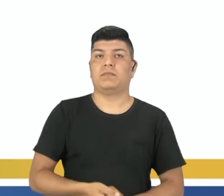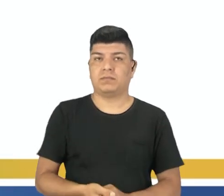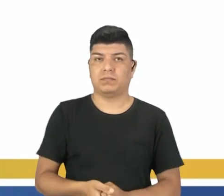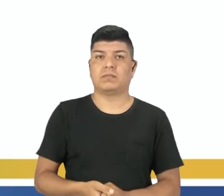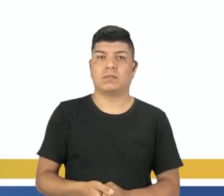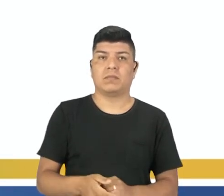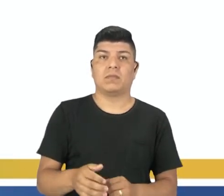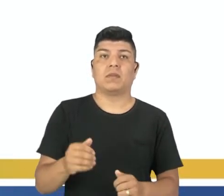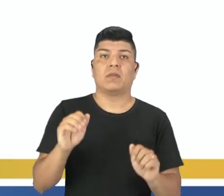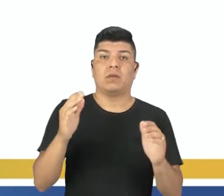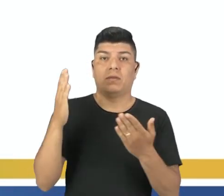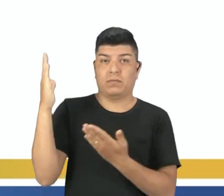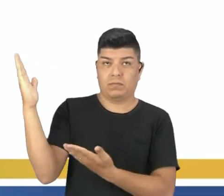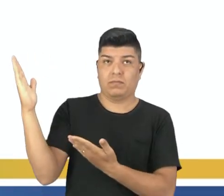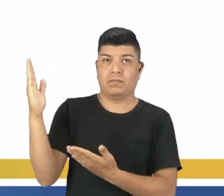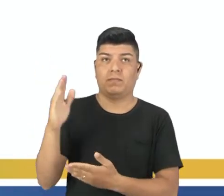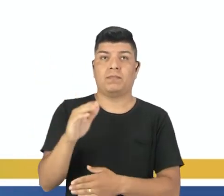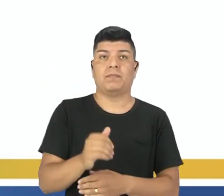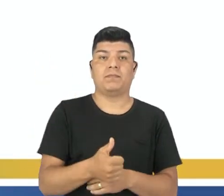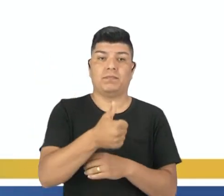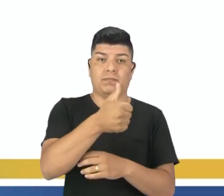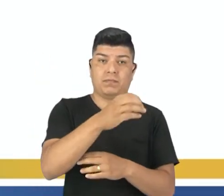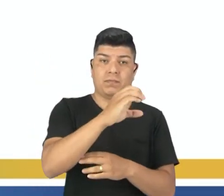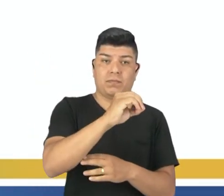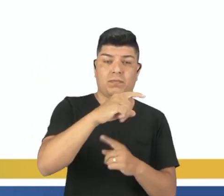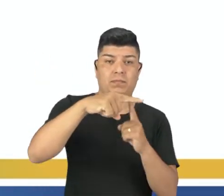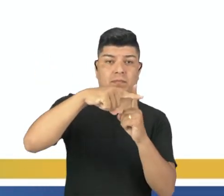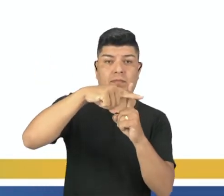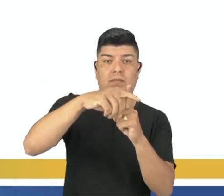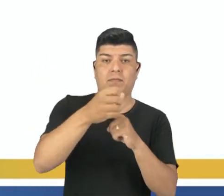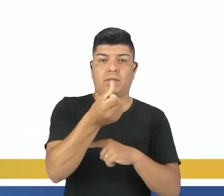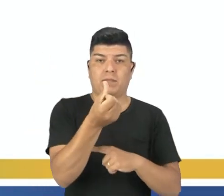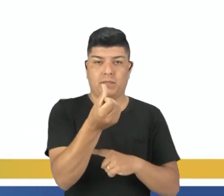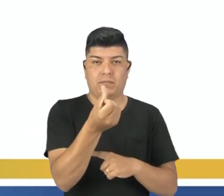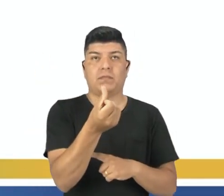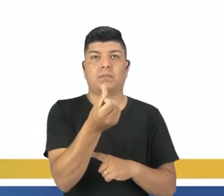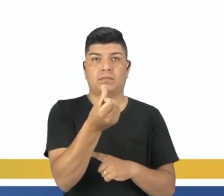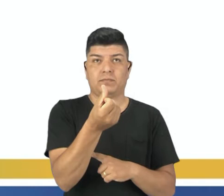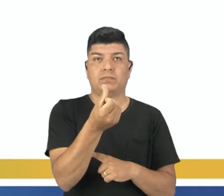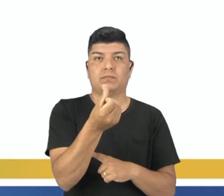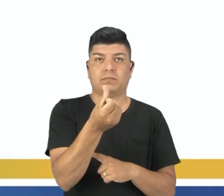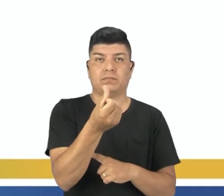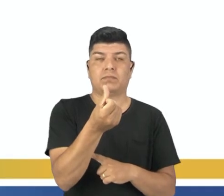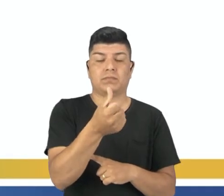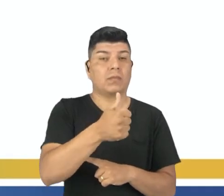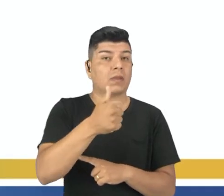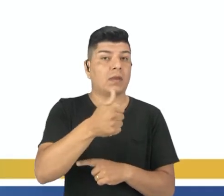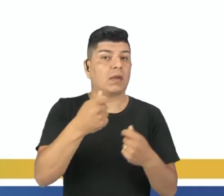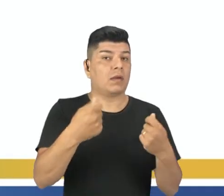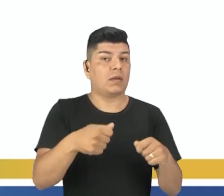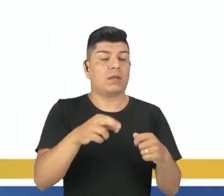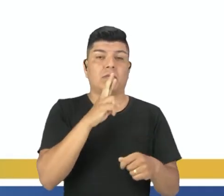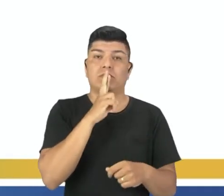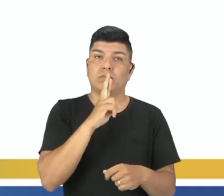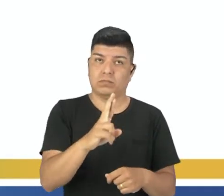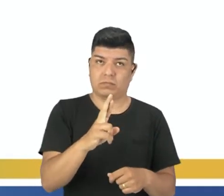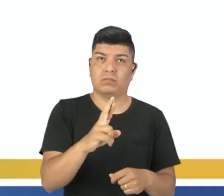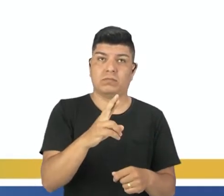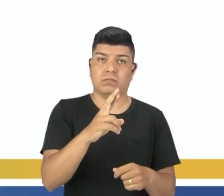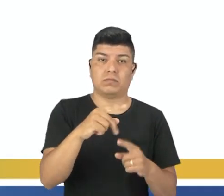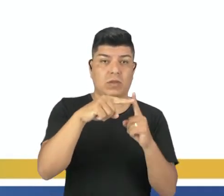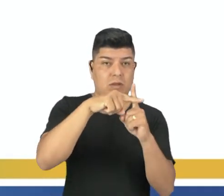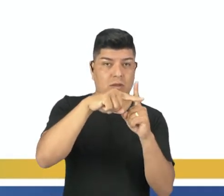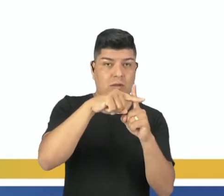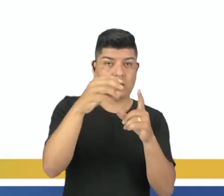a nossa área do trapézio vai ser dada por 10 mais seis primeiros primeiro nós precisamos resolver essa